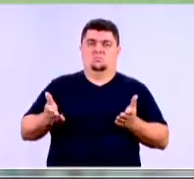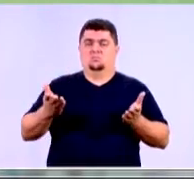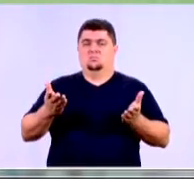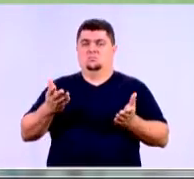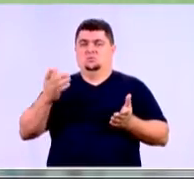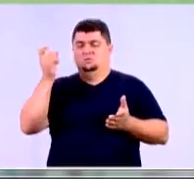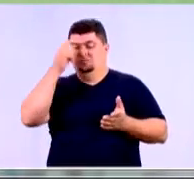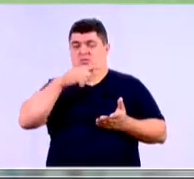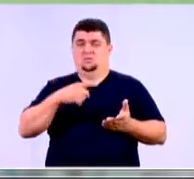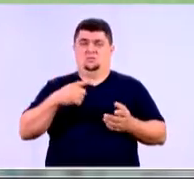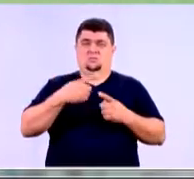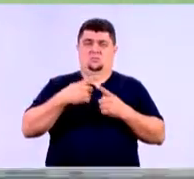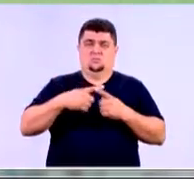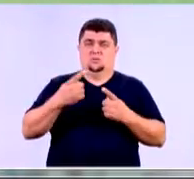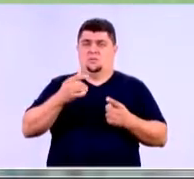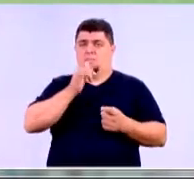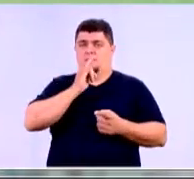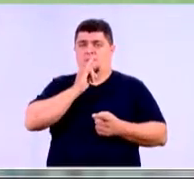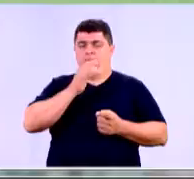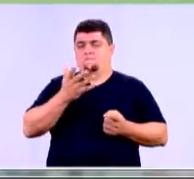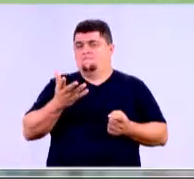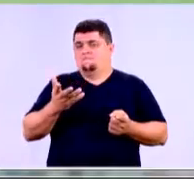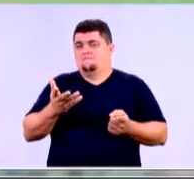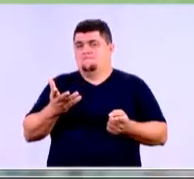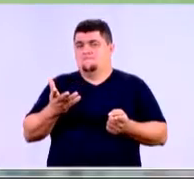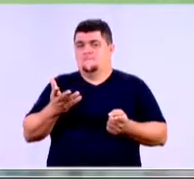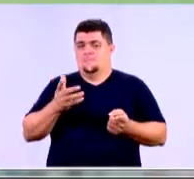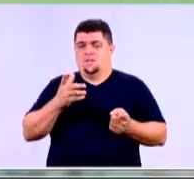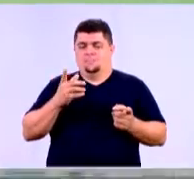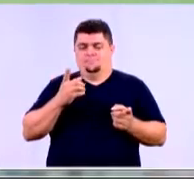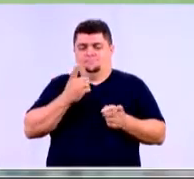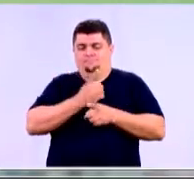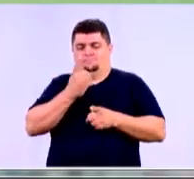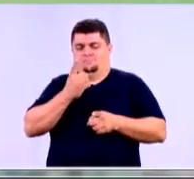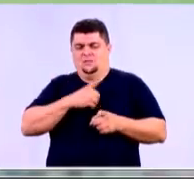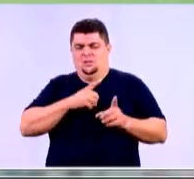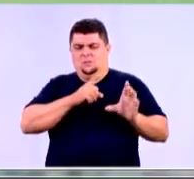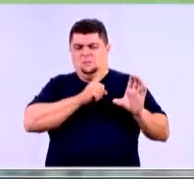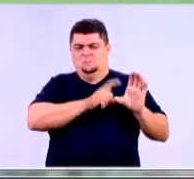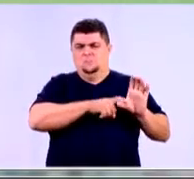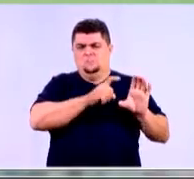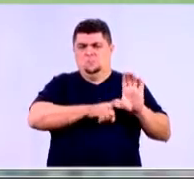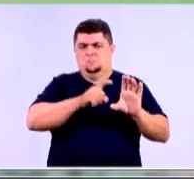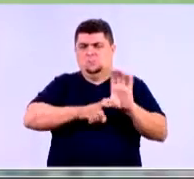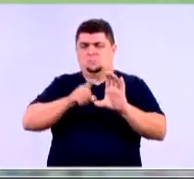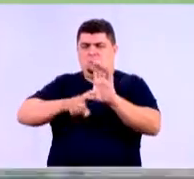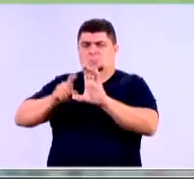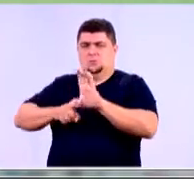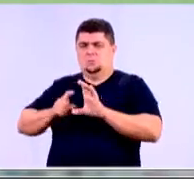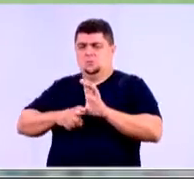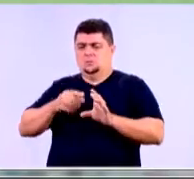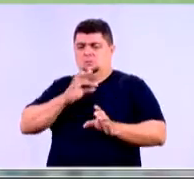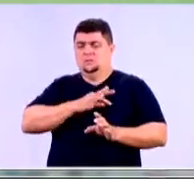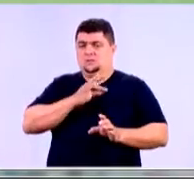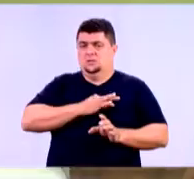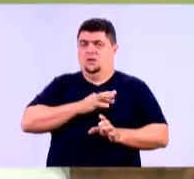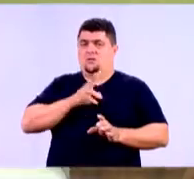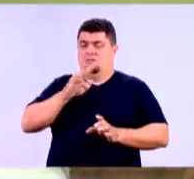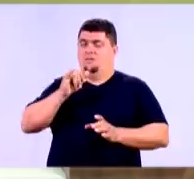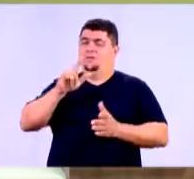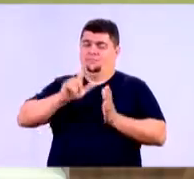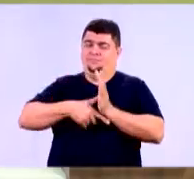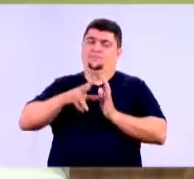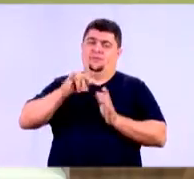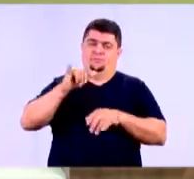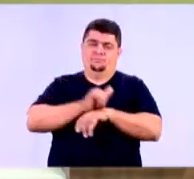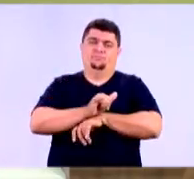razoabilidade. Porque se você for identificar que o cliente já tem muito da sua renda comprometida, a probabilidade de ele não pagar é muito grande,